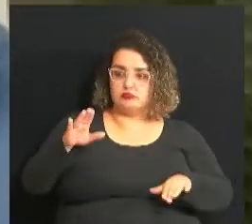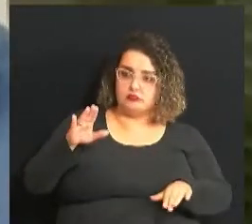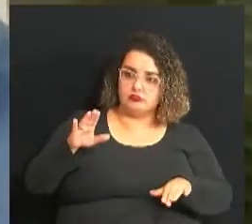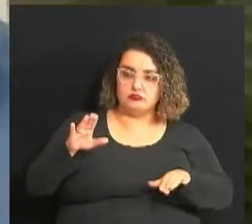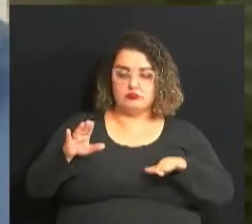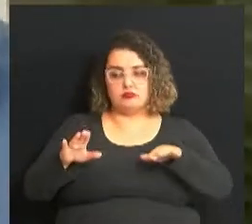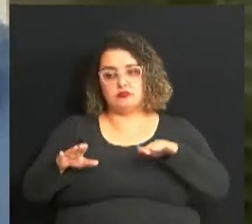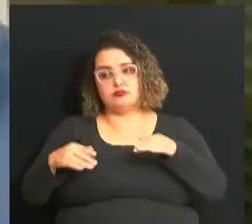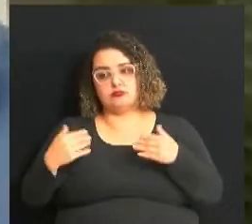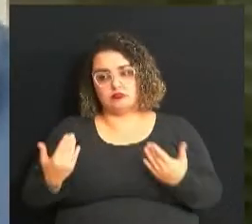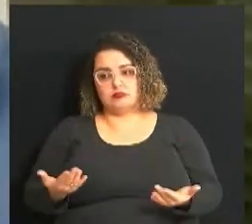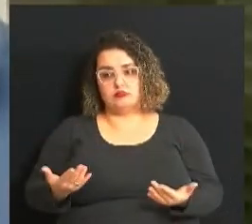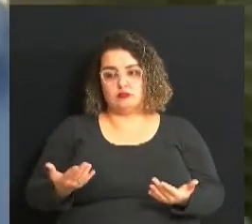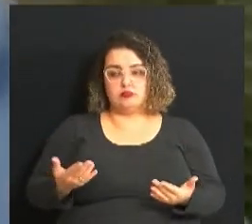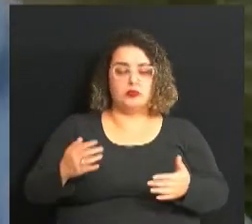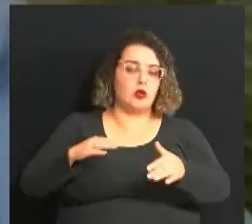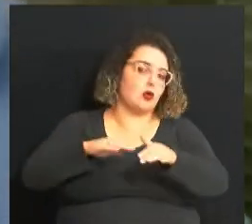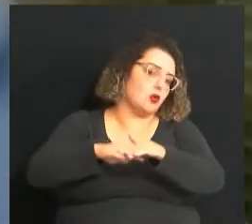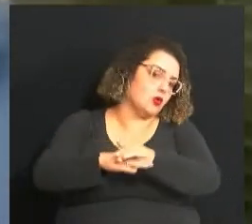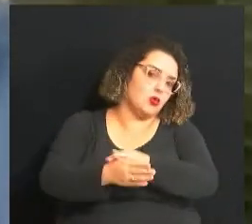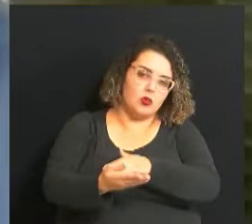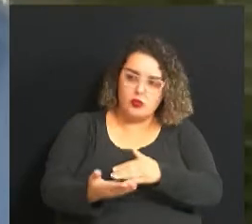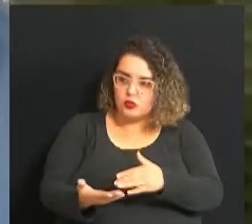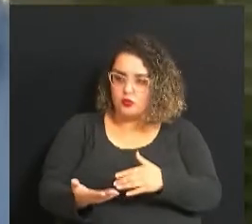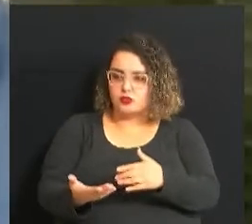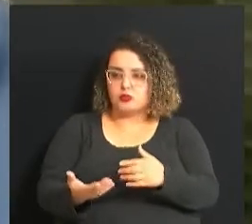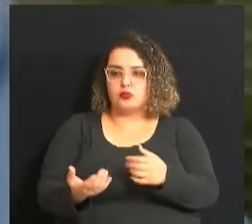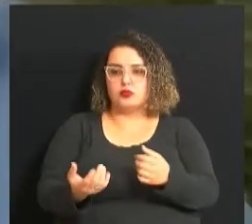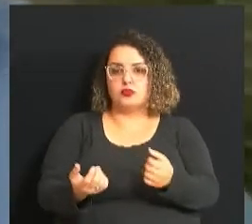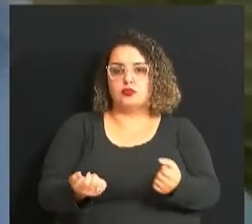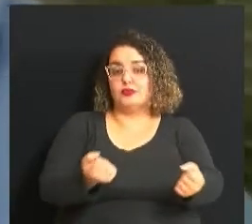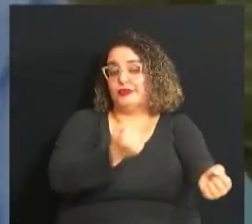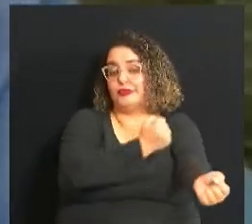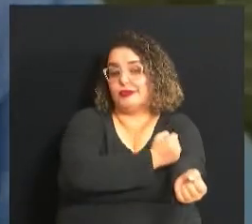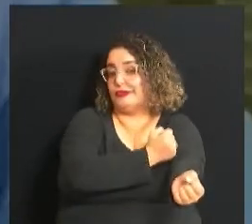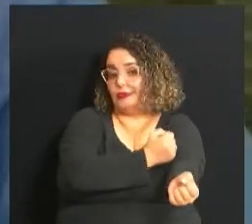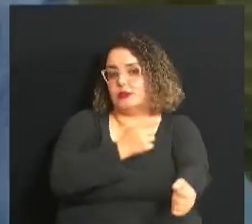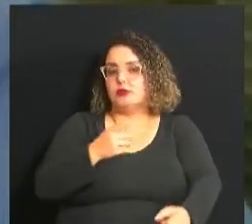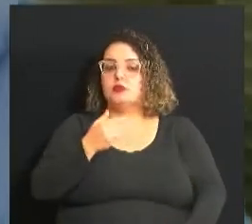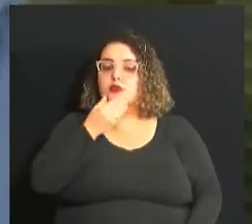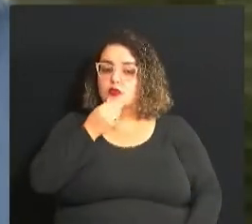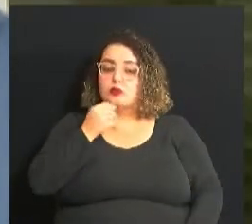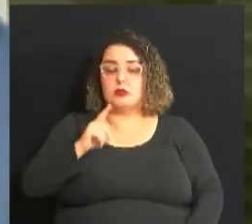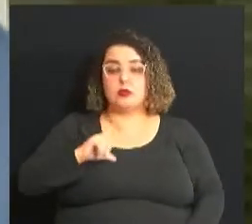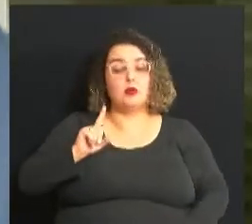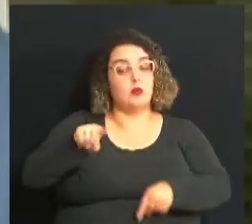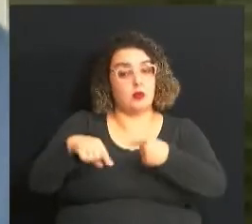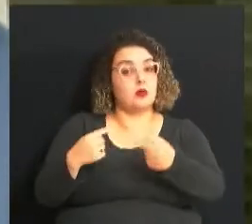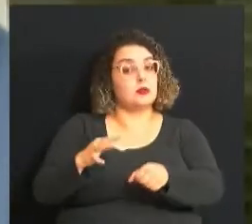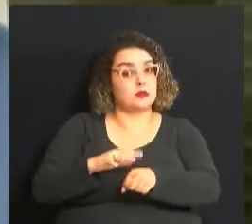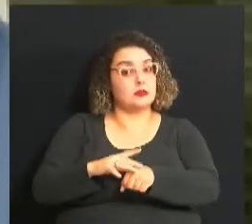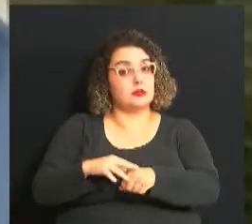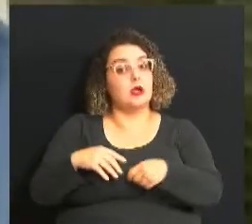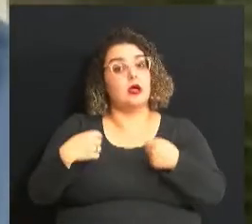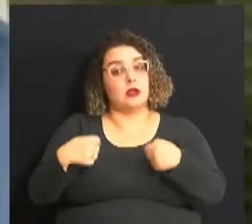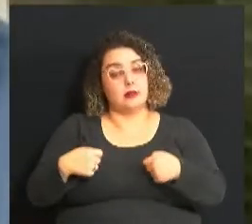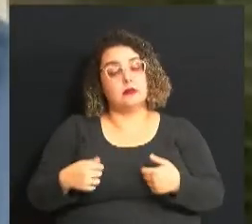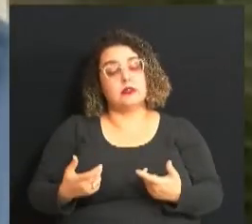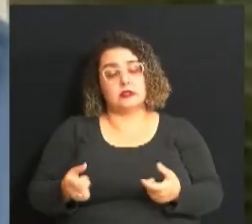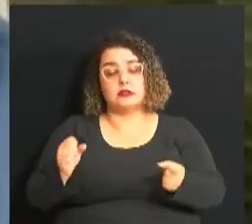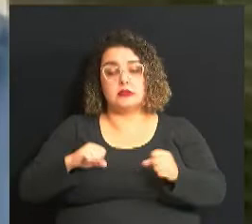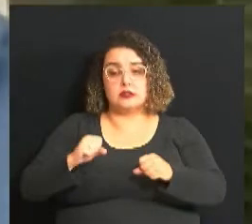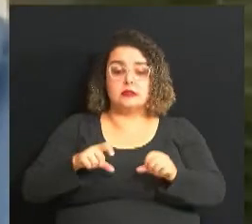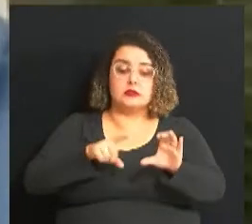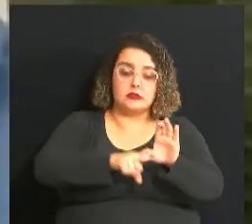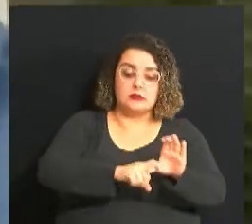do costume, dos vícios que o homem tem, mas existem outras doenças que aí sim dependem um pouquinho das